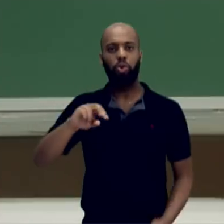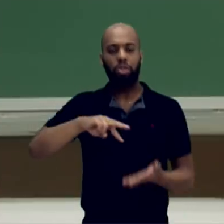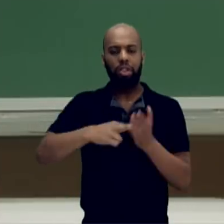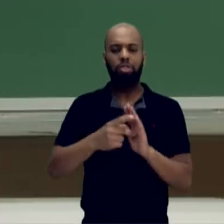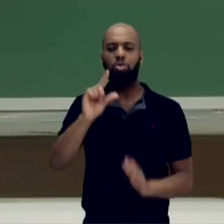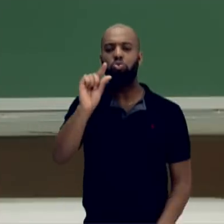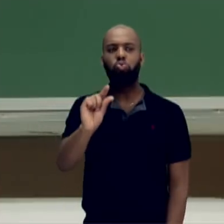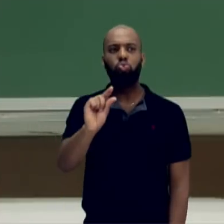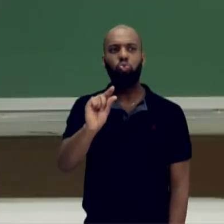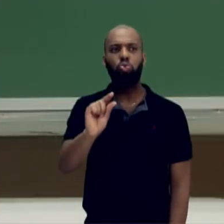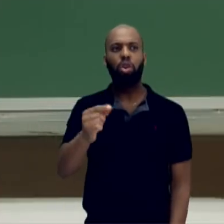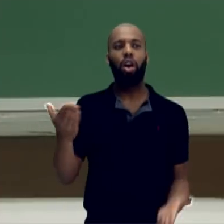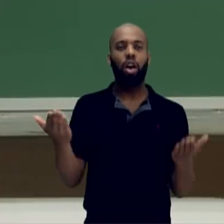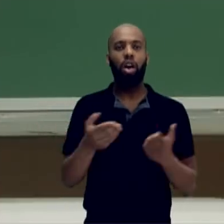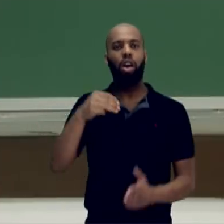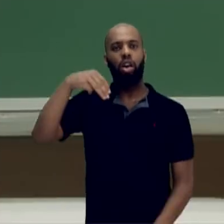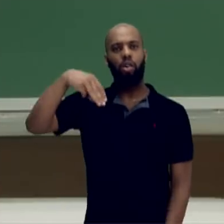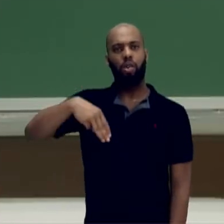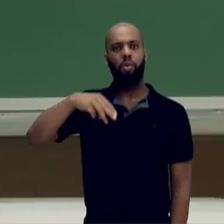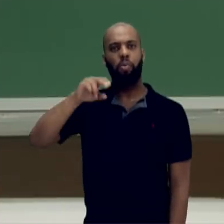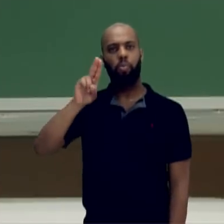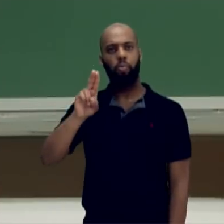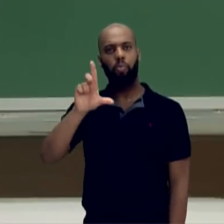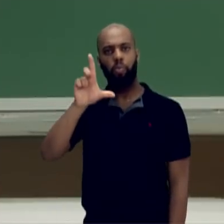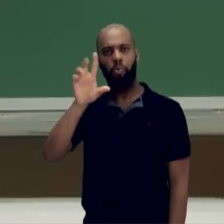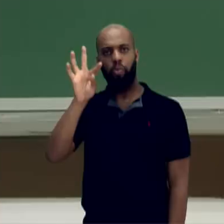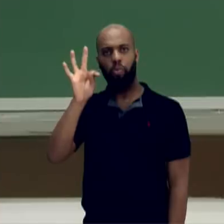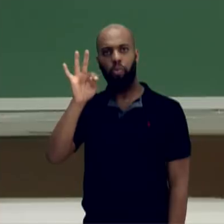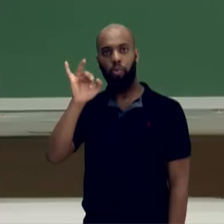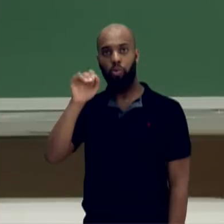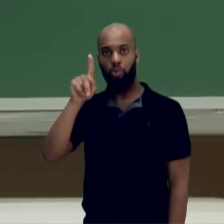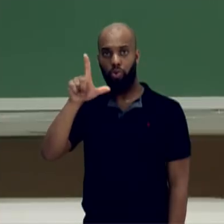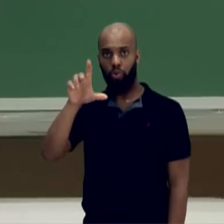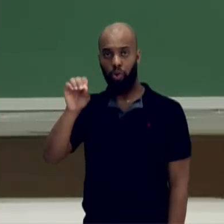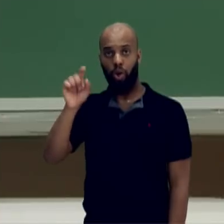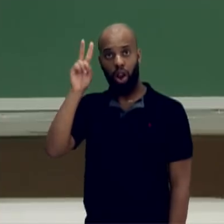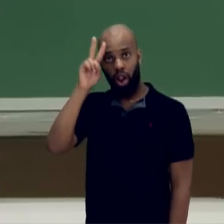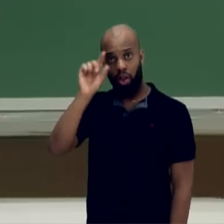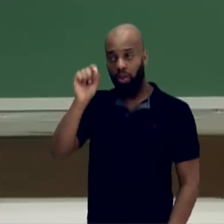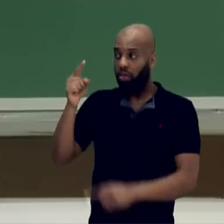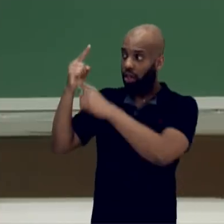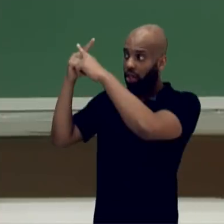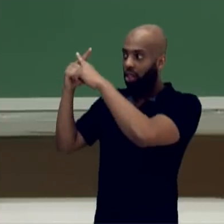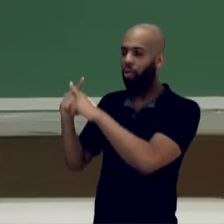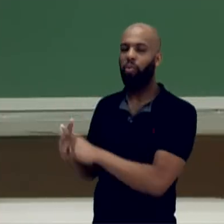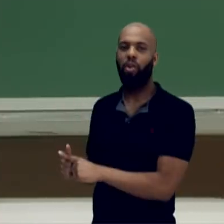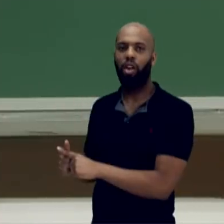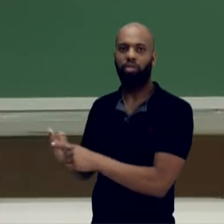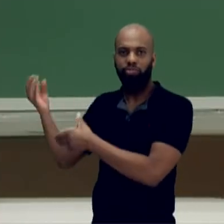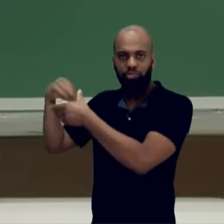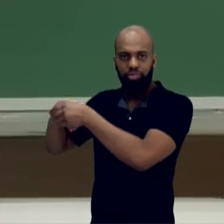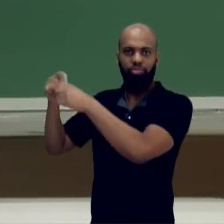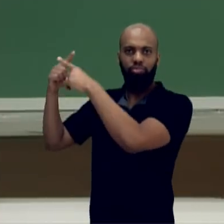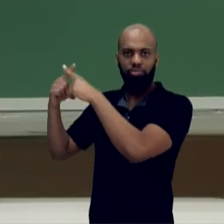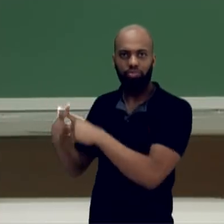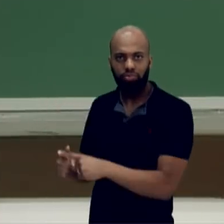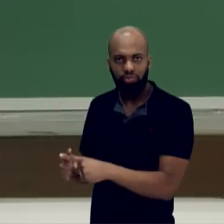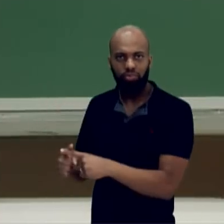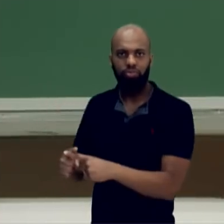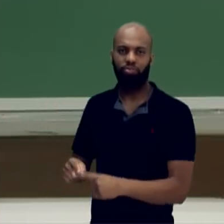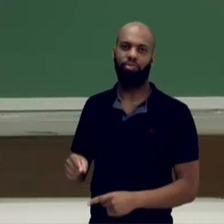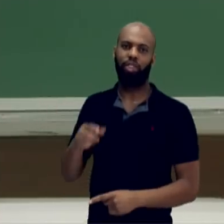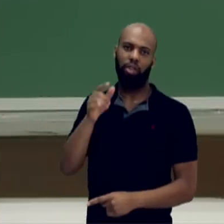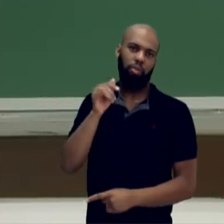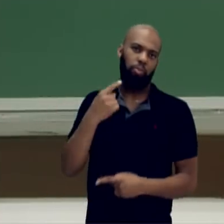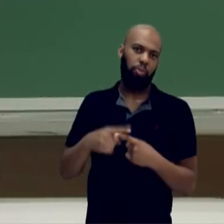menor. Múltiplo, lembrando da tabuada. Lembra que a professora colocou de tanto em tanto? Lembrando que a tabuada de 2 em 2,